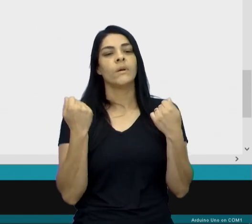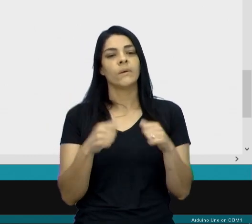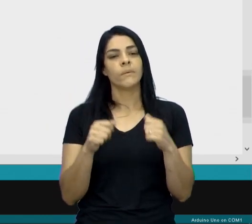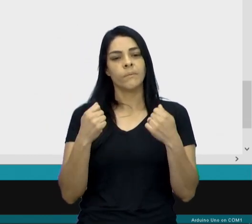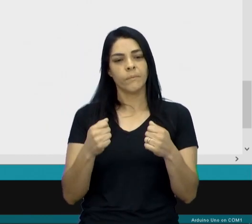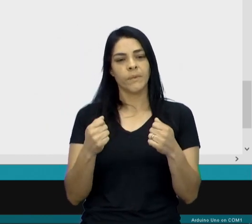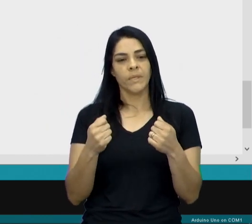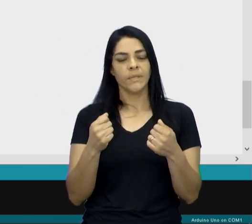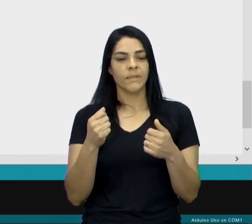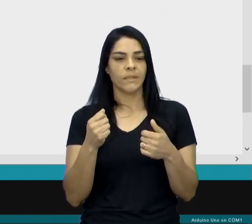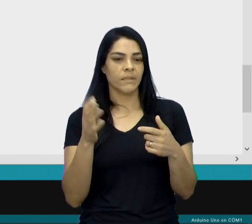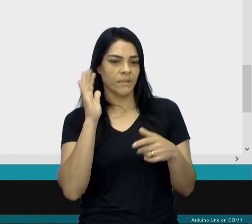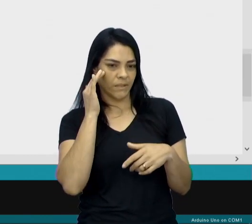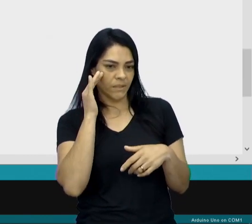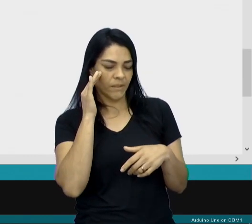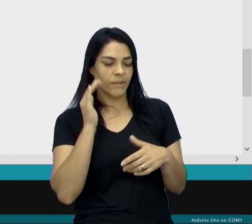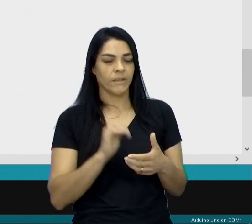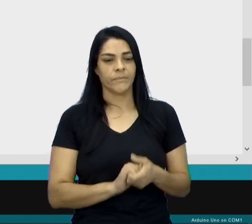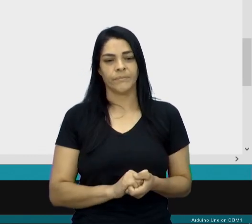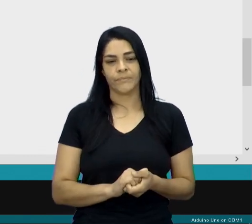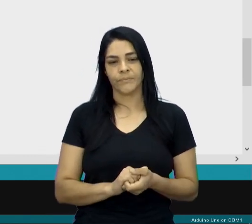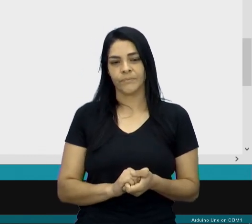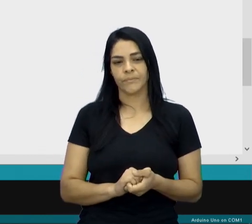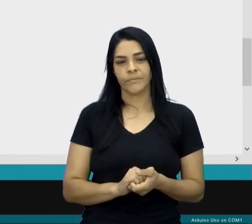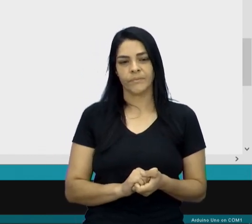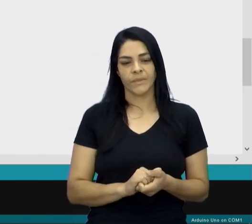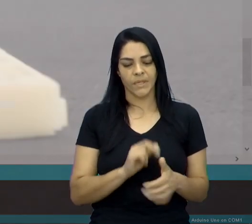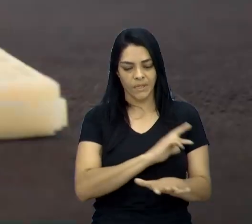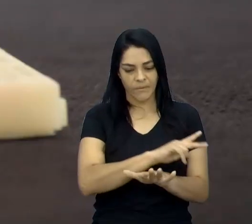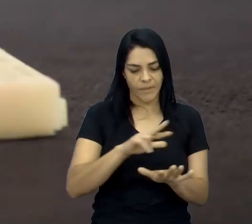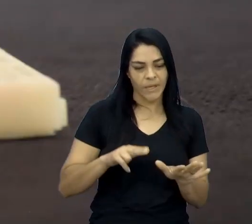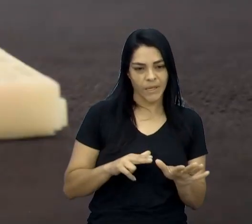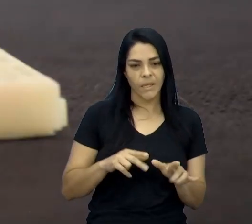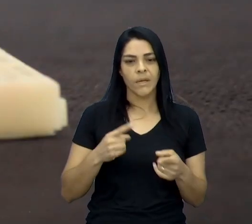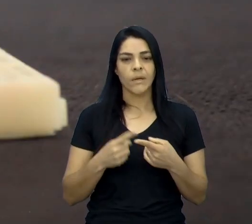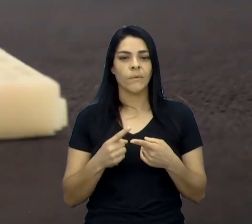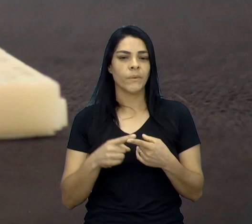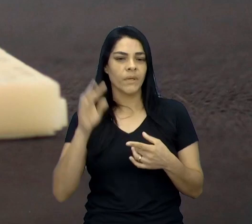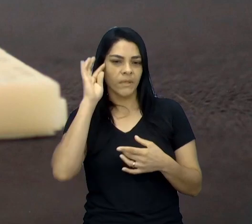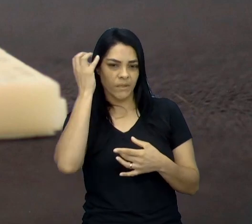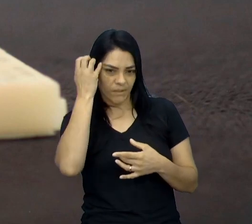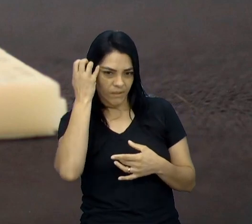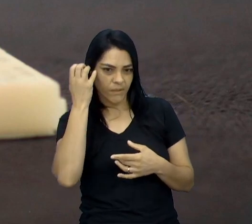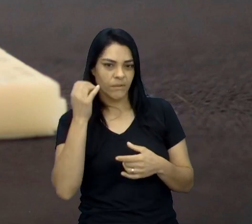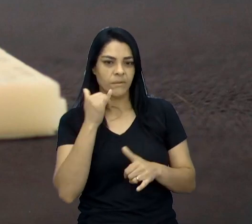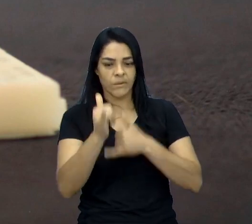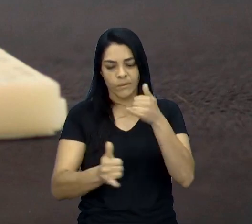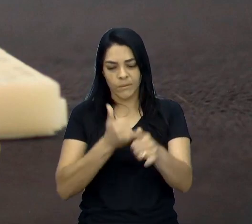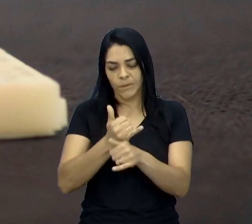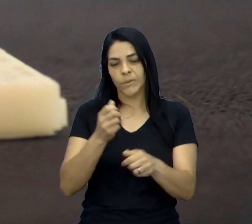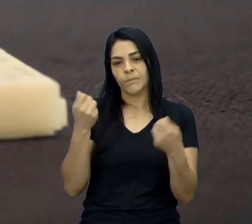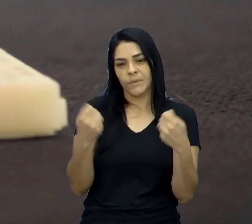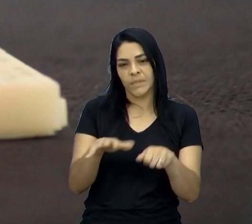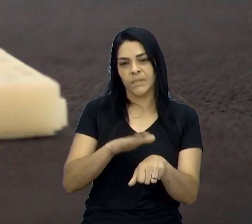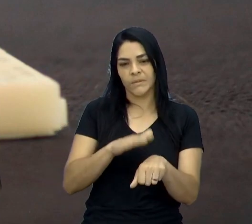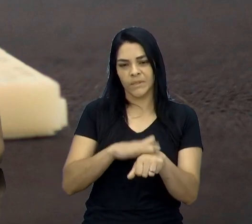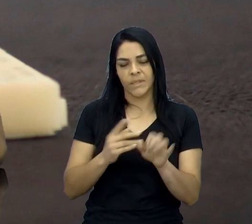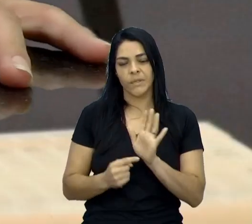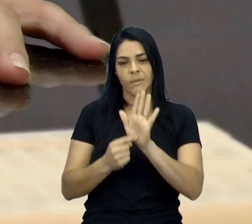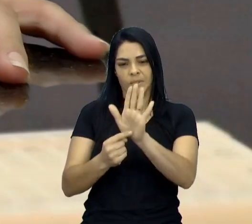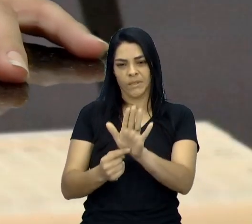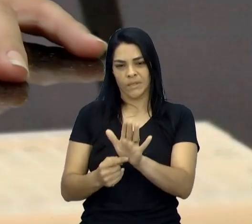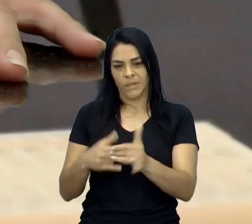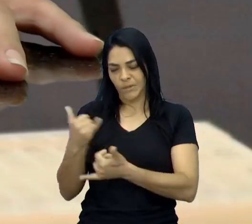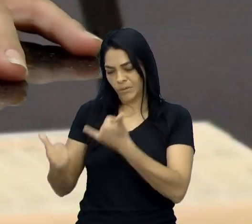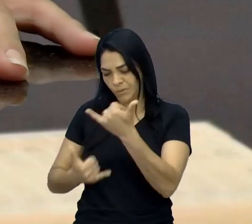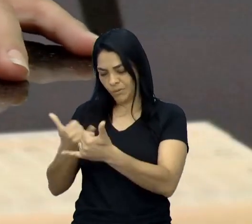a uma variável booleana, tá certo? É aquela decisão que o Arduino tem que fazer. Então, mostrando aqui o jogo para